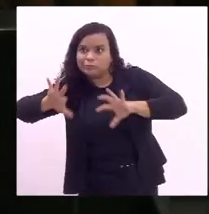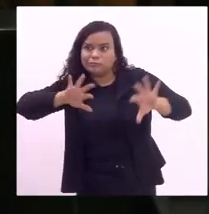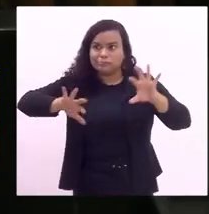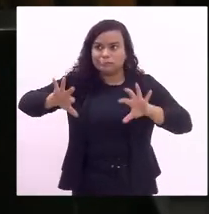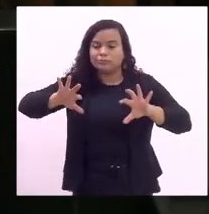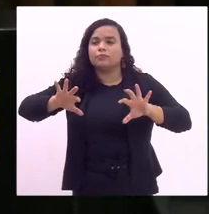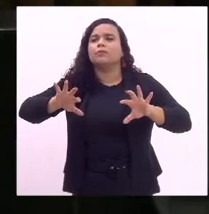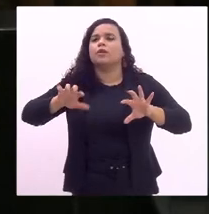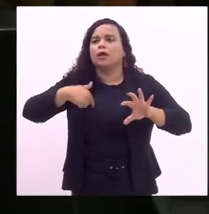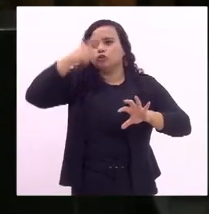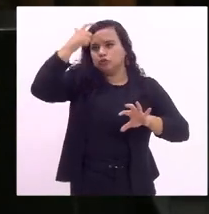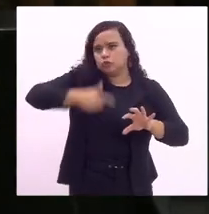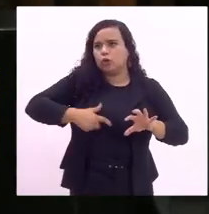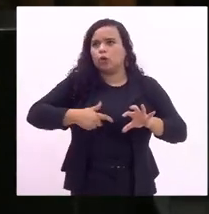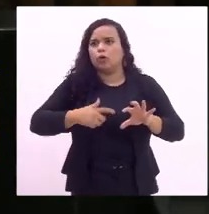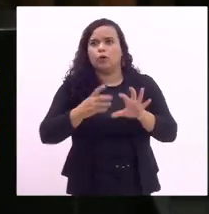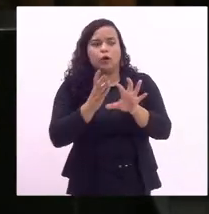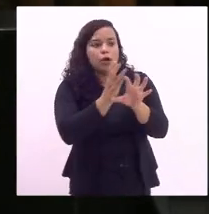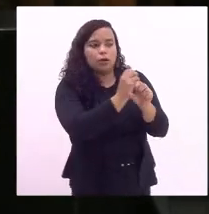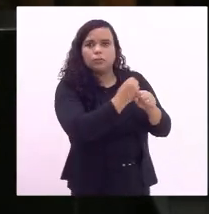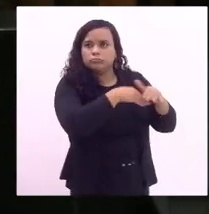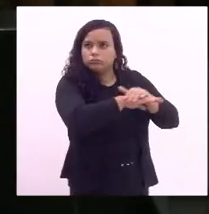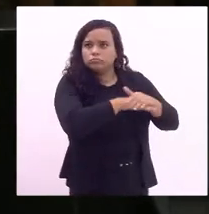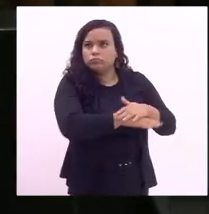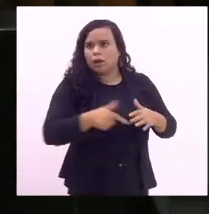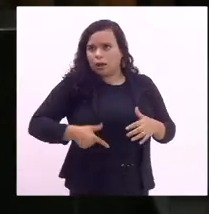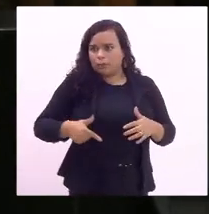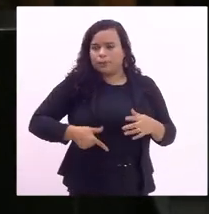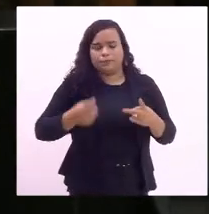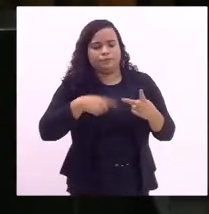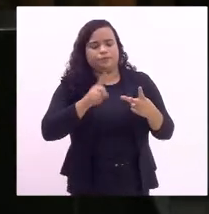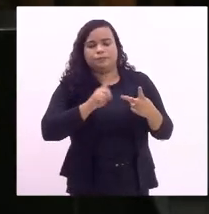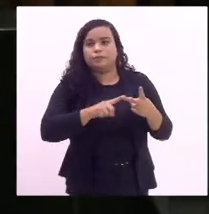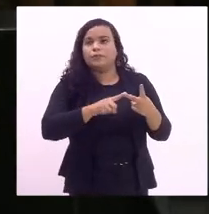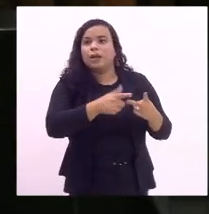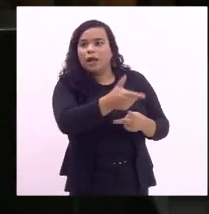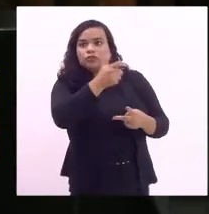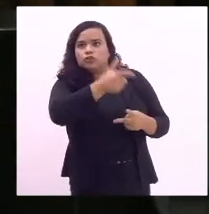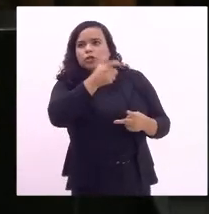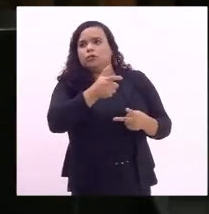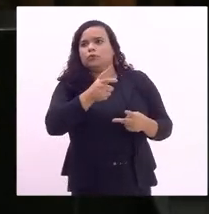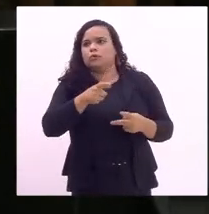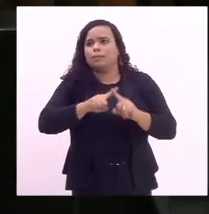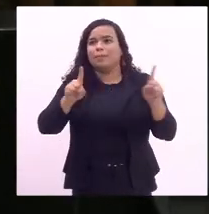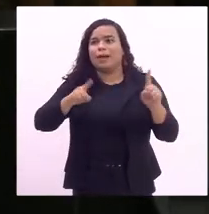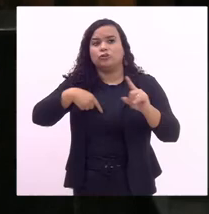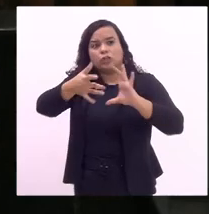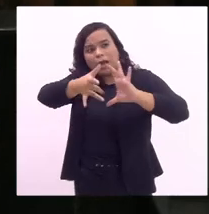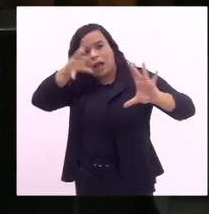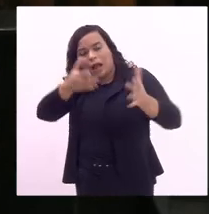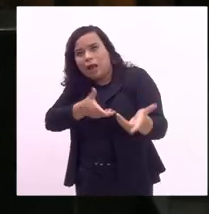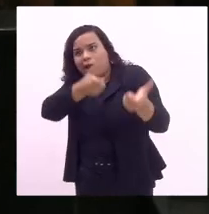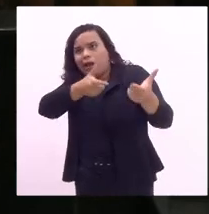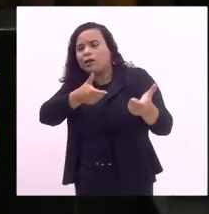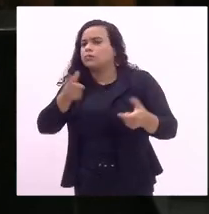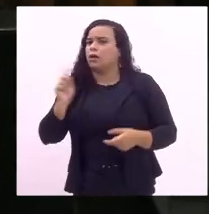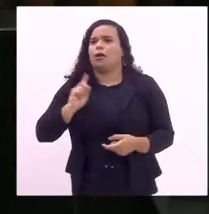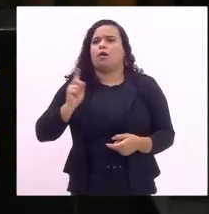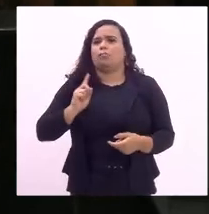sou caçador. Colocou caçador porque tem pessoas que precisam disso como subsistência para a sua